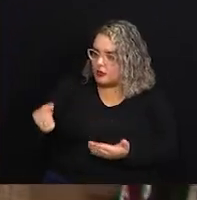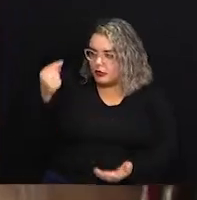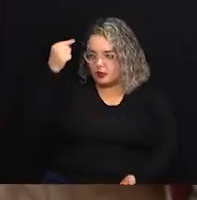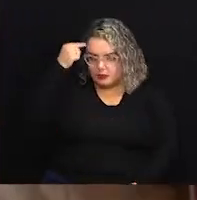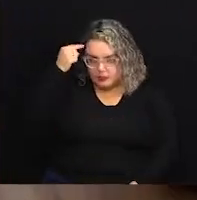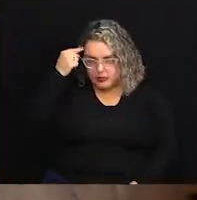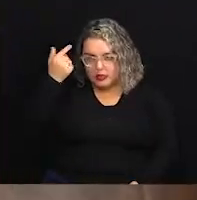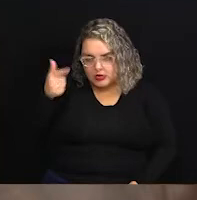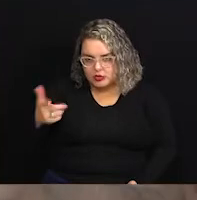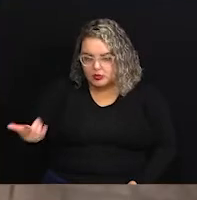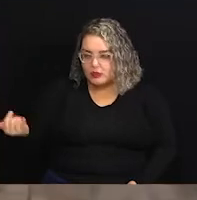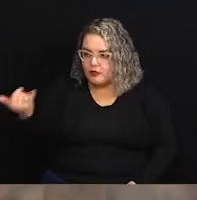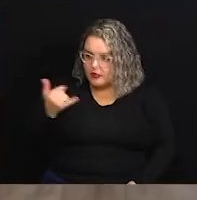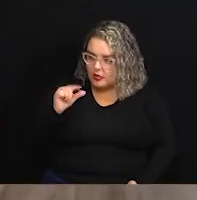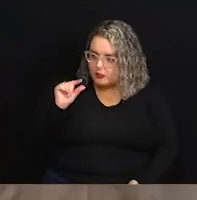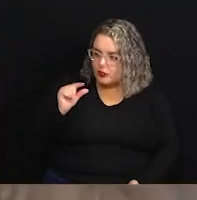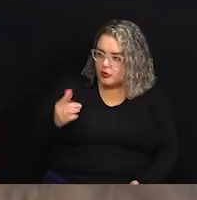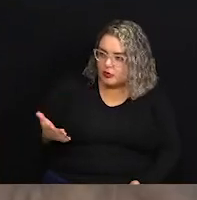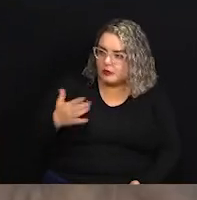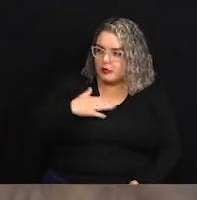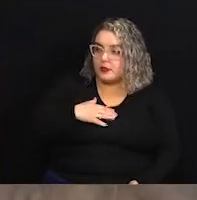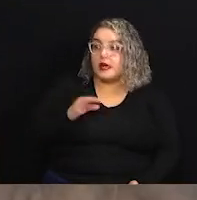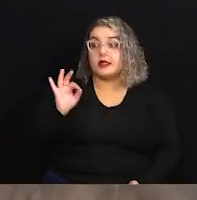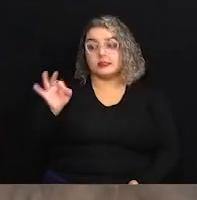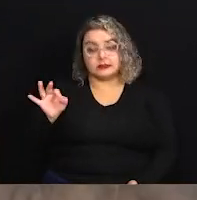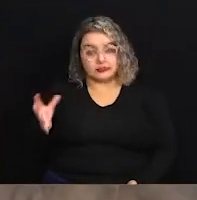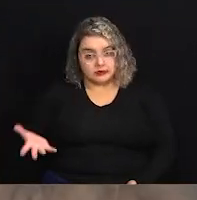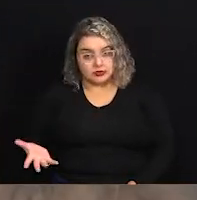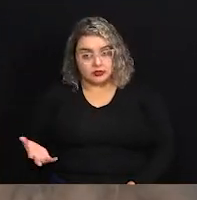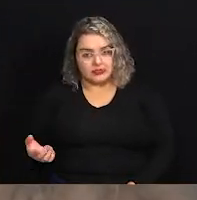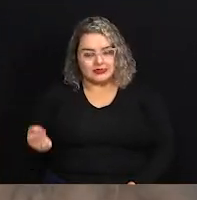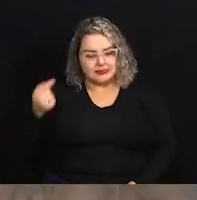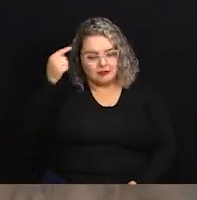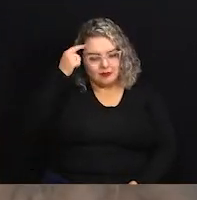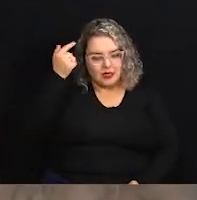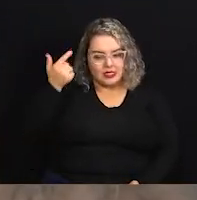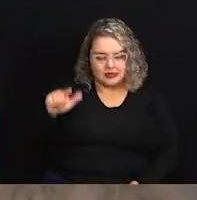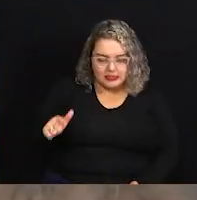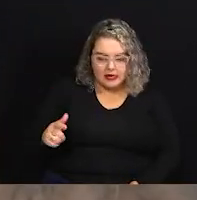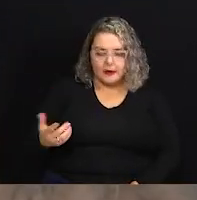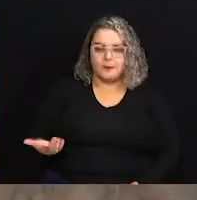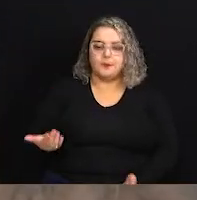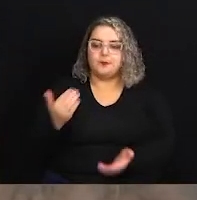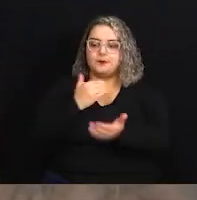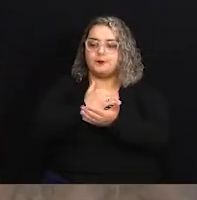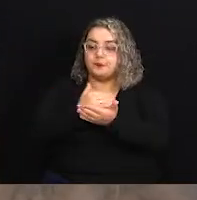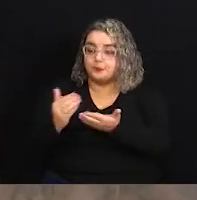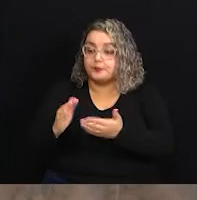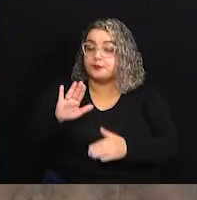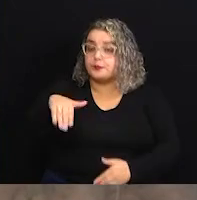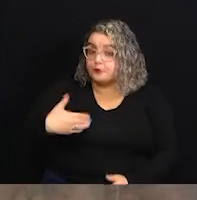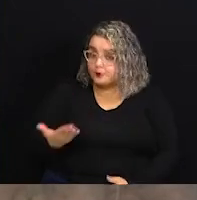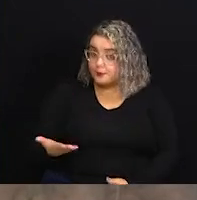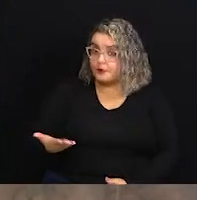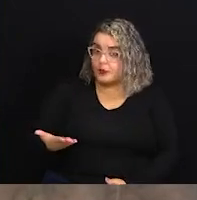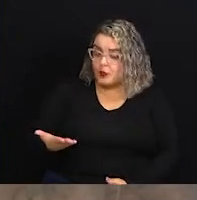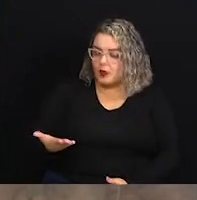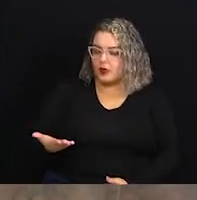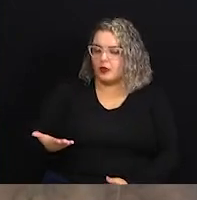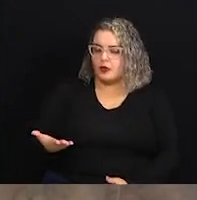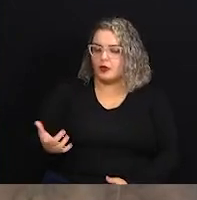a repensar essa forma. Conta um pouquinho para mim. Sim, sem dúvida. Esse repensar, ele surgiu a partir do momento em que a